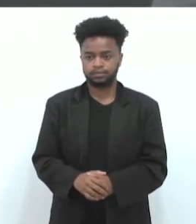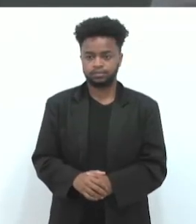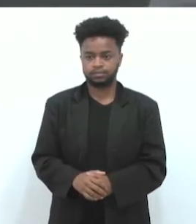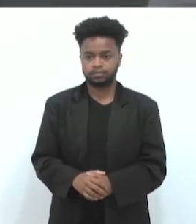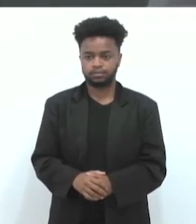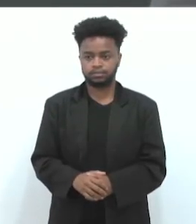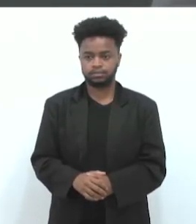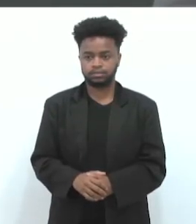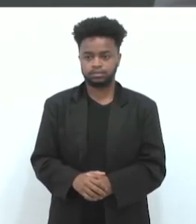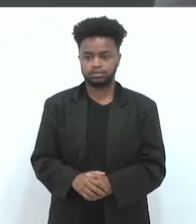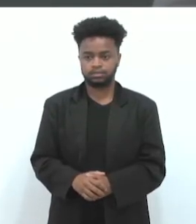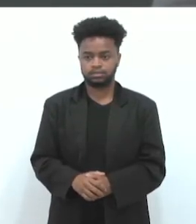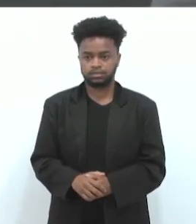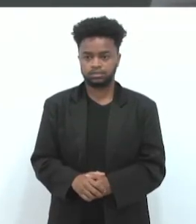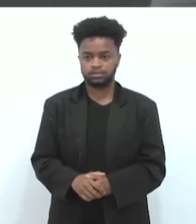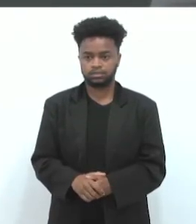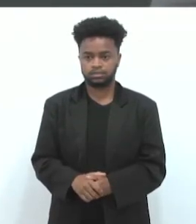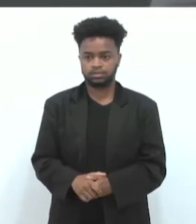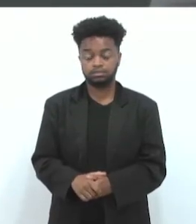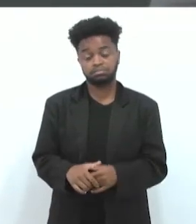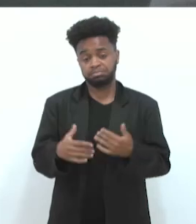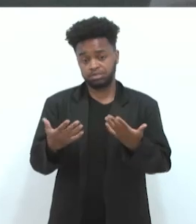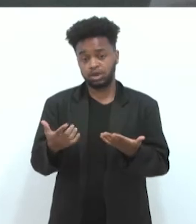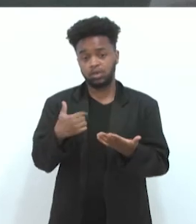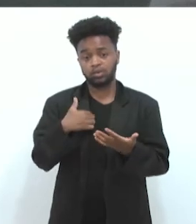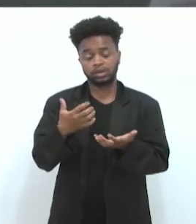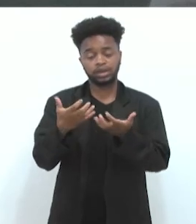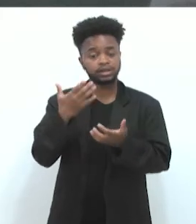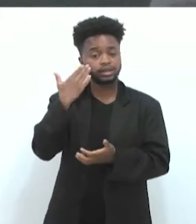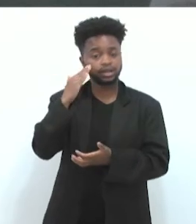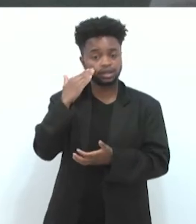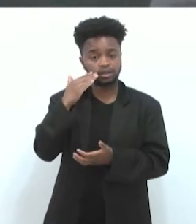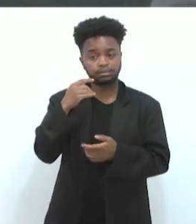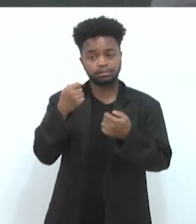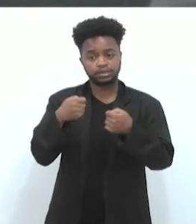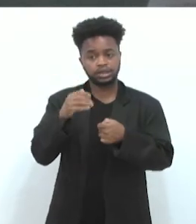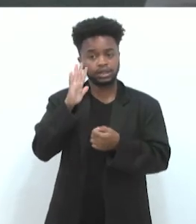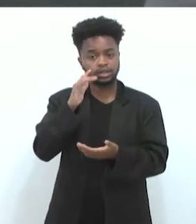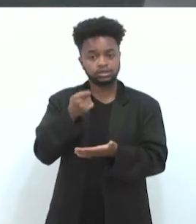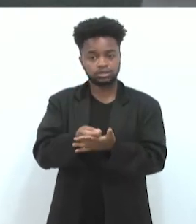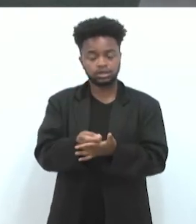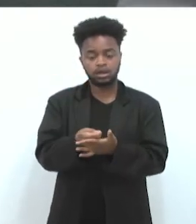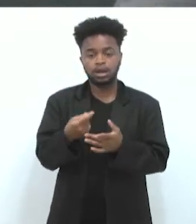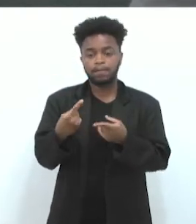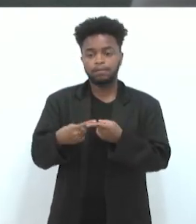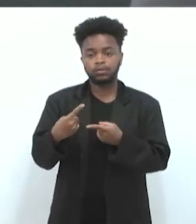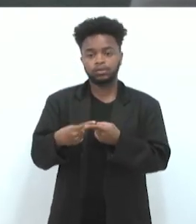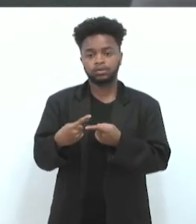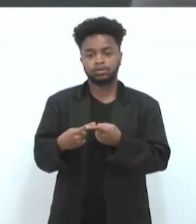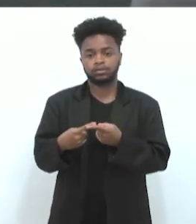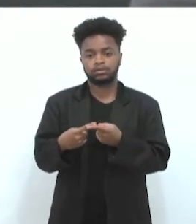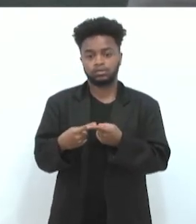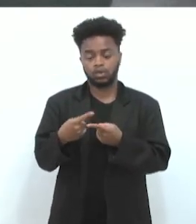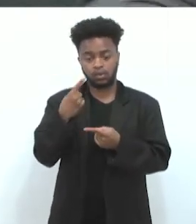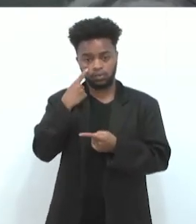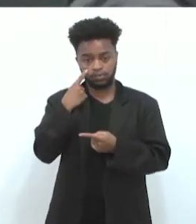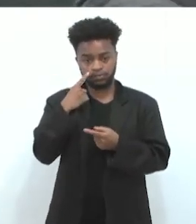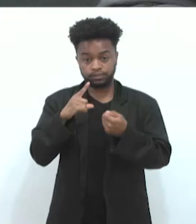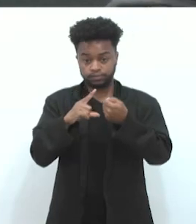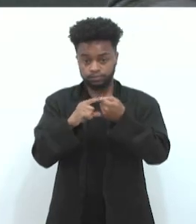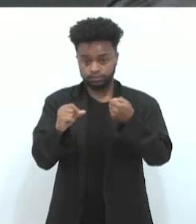né? Tudo. Então, é isso que eu acho que a gente tem que decidir aqui. Porque, vamos lá, o